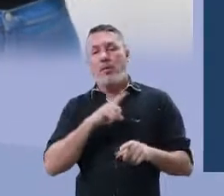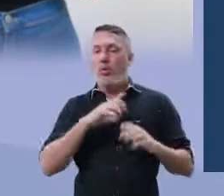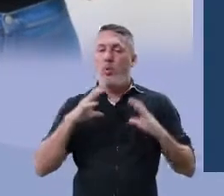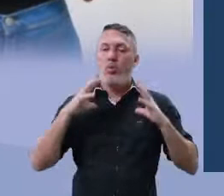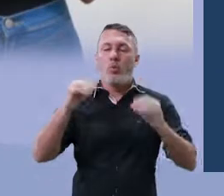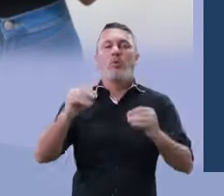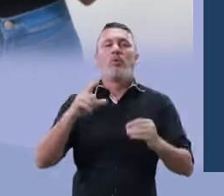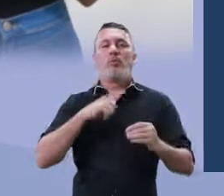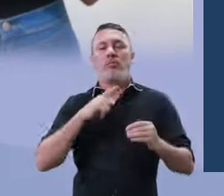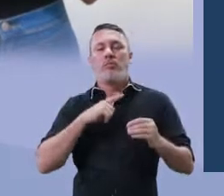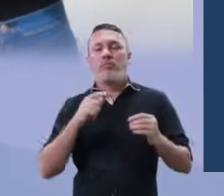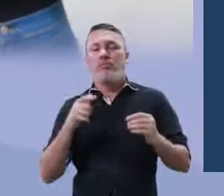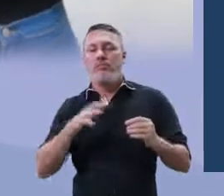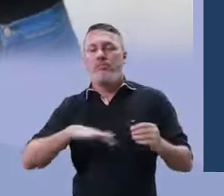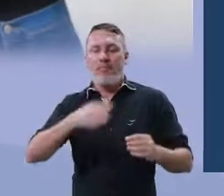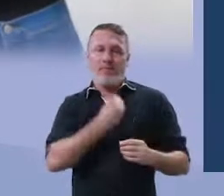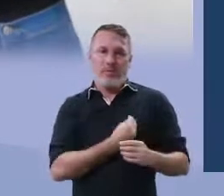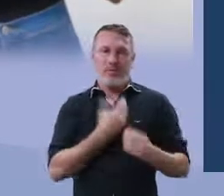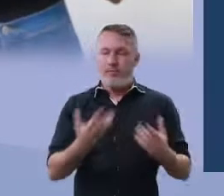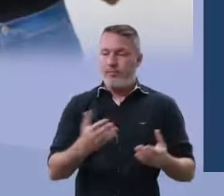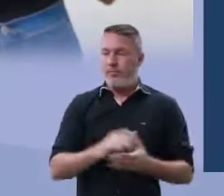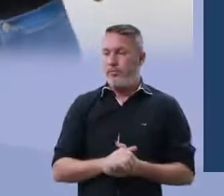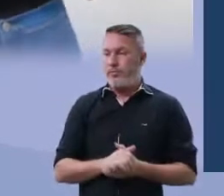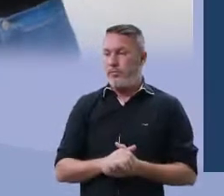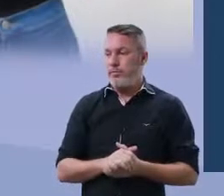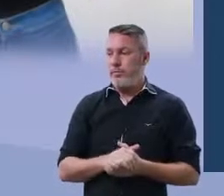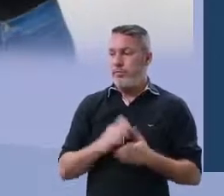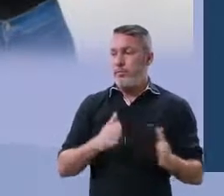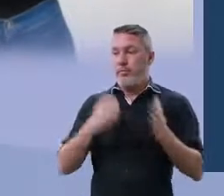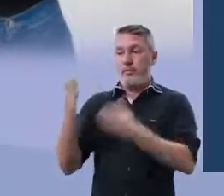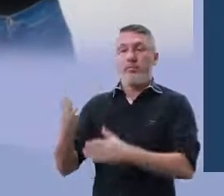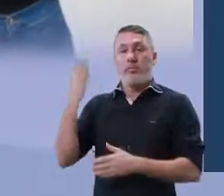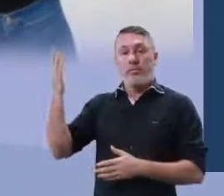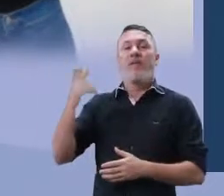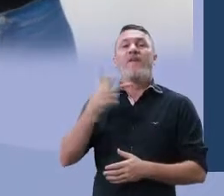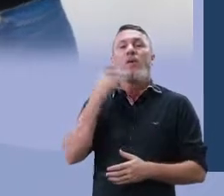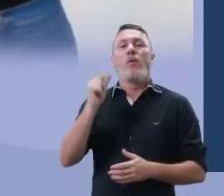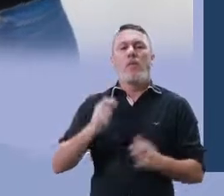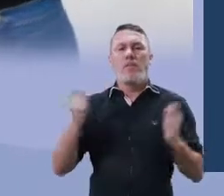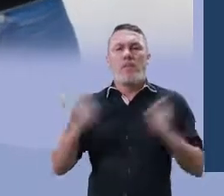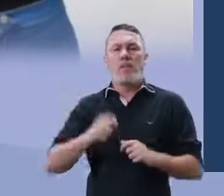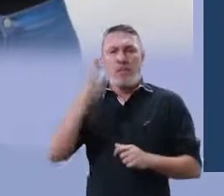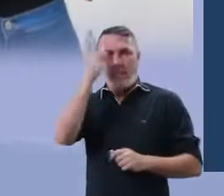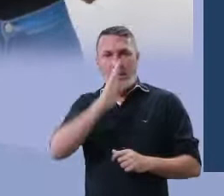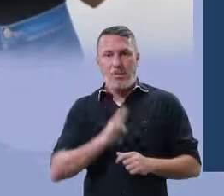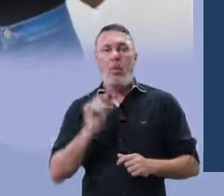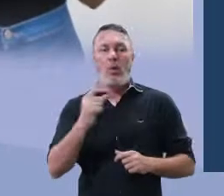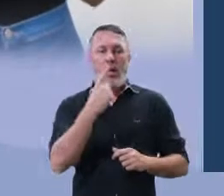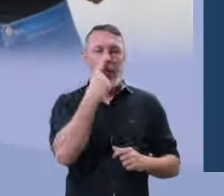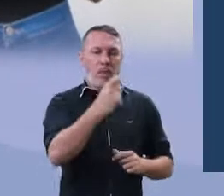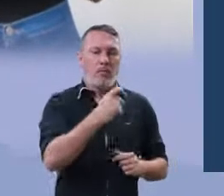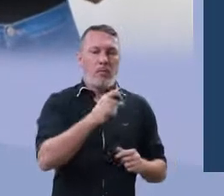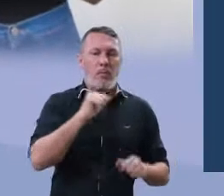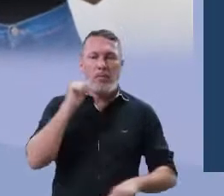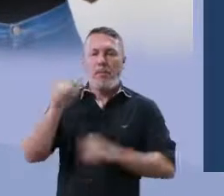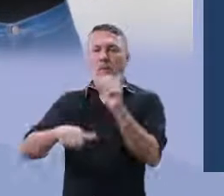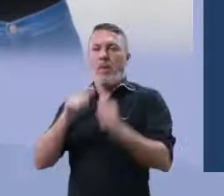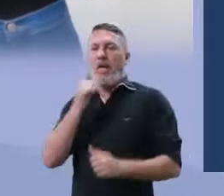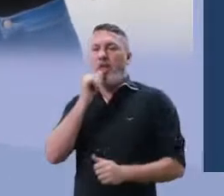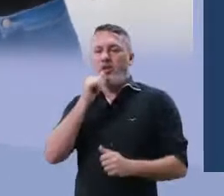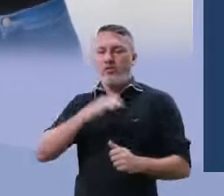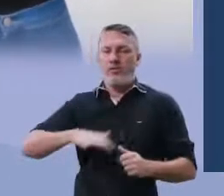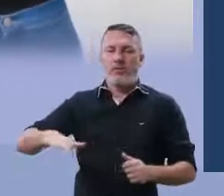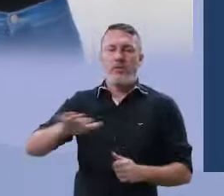e, consequentemente, toda a cadeia presente ali. E aqui está falando do potencial brasileiro para transformar lixo